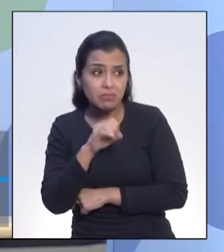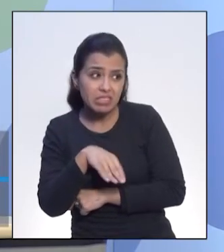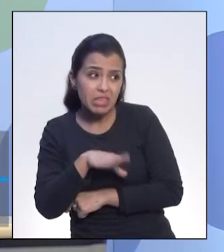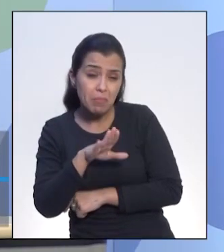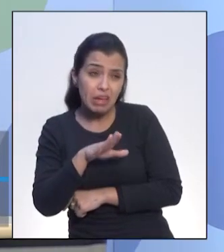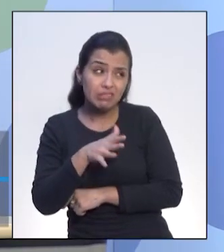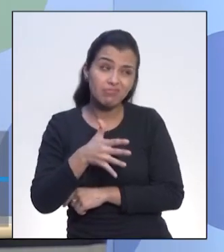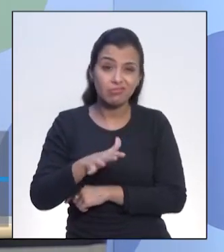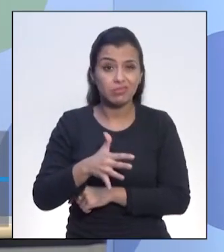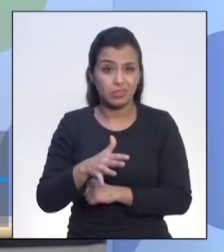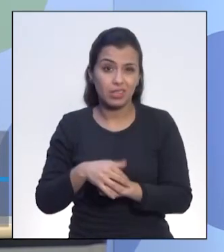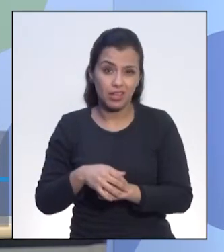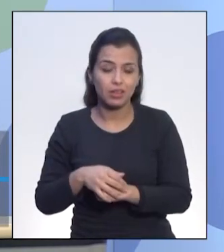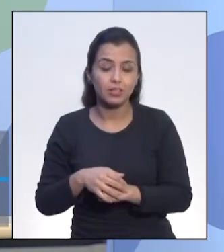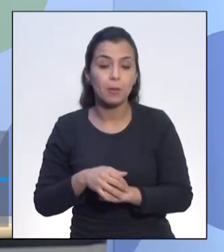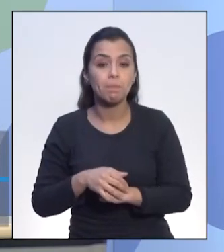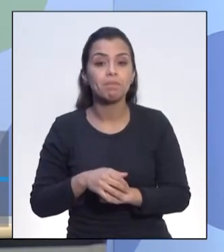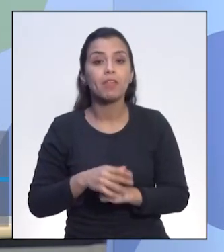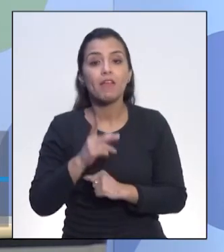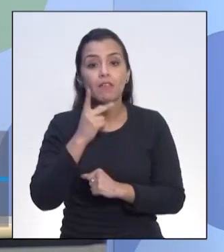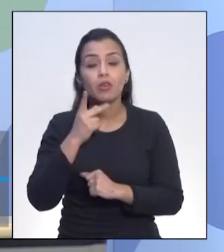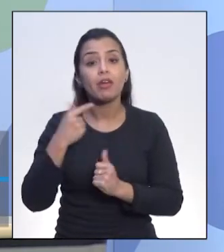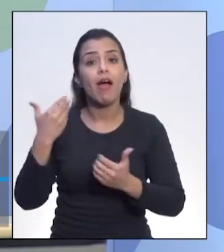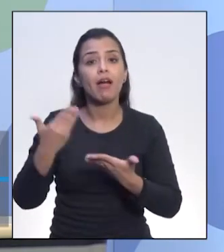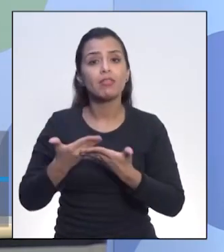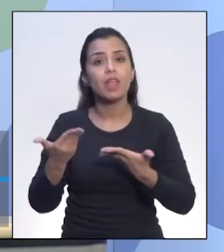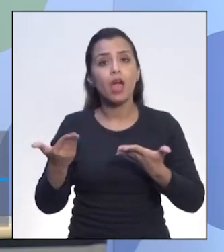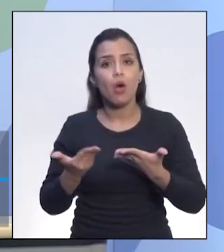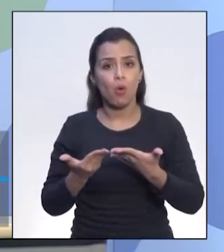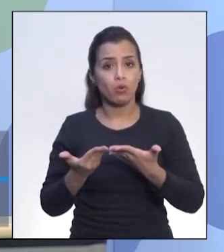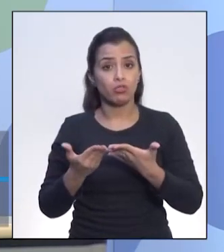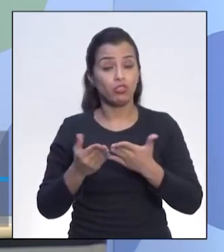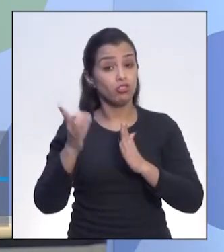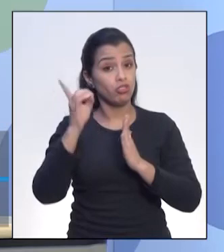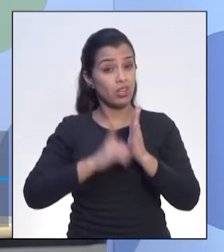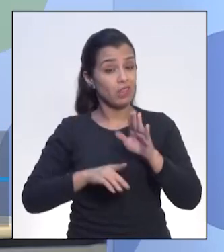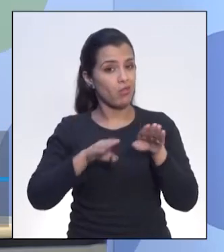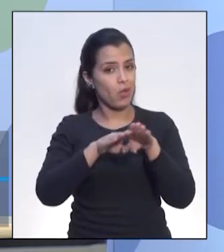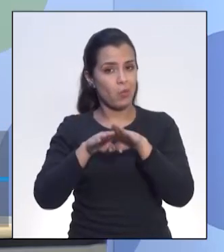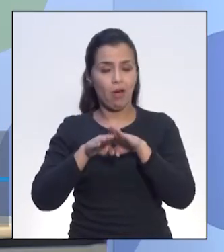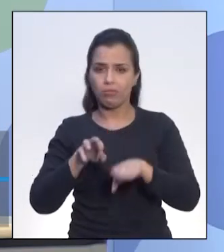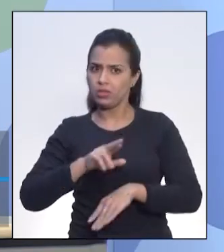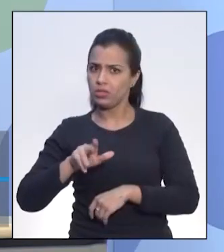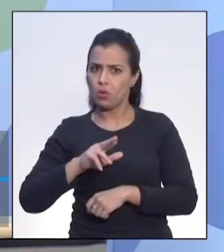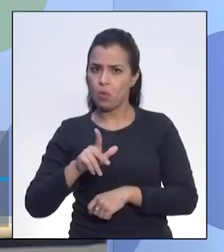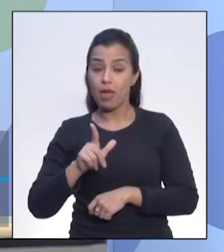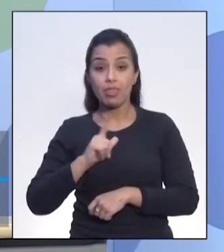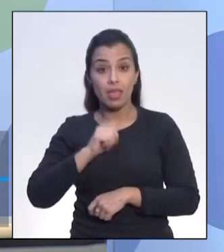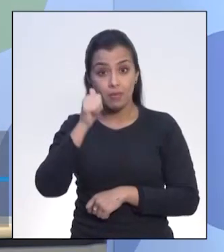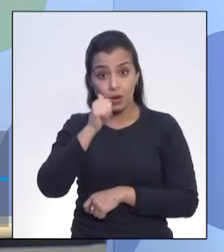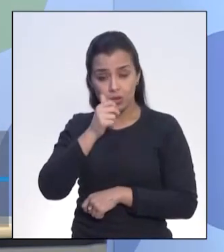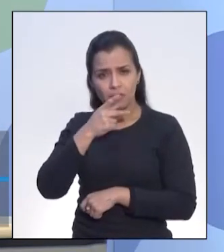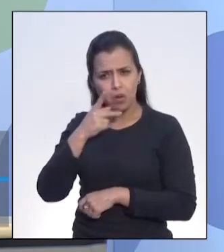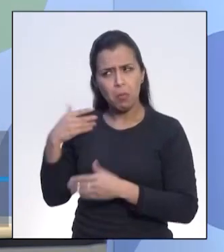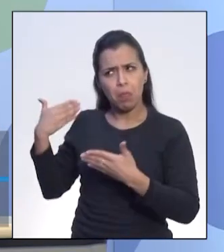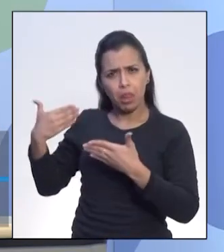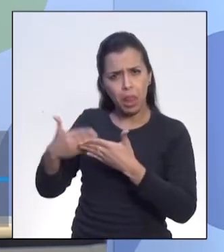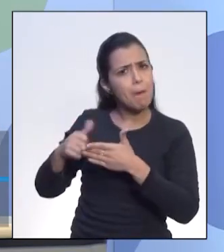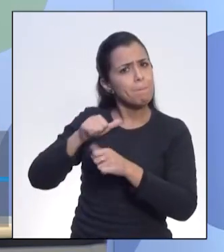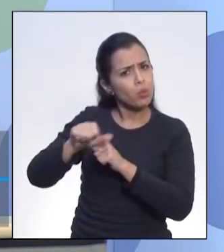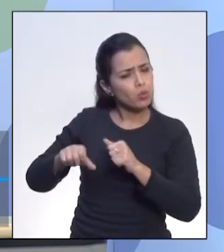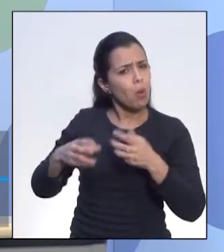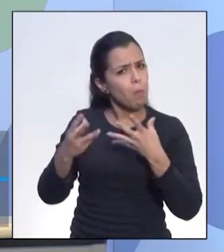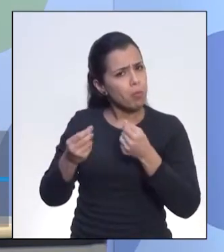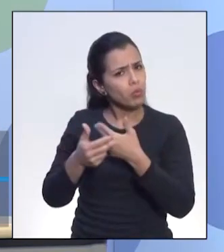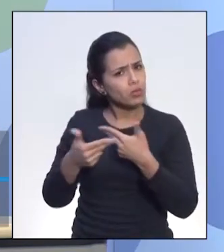Né? Colocaram mais ou menos. Falaram que até hoje os direitos não são totalmente iguais. Né? Uma aluna falou que mudou bastante, né, em relação ao que